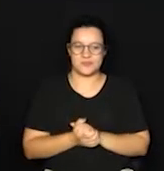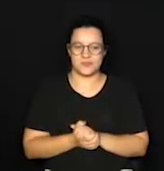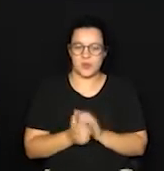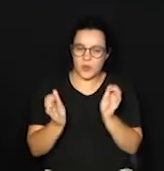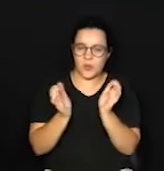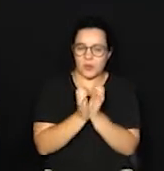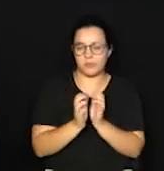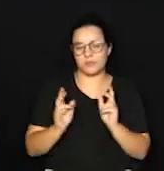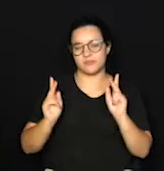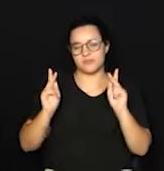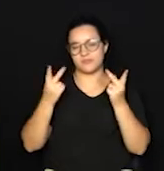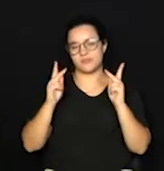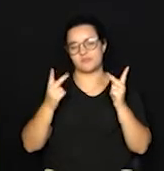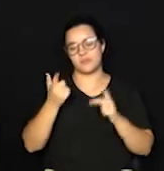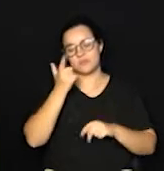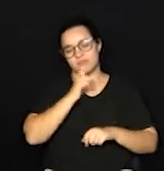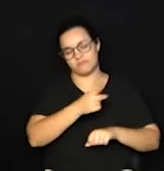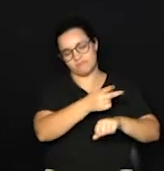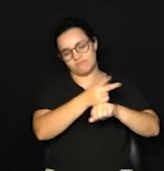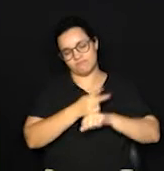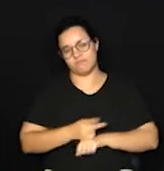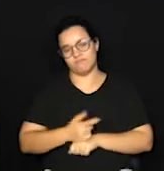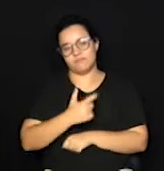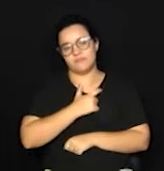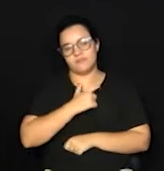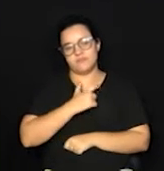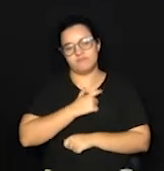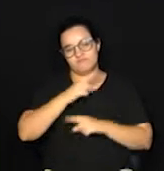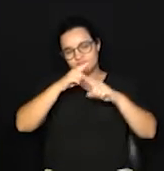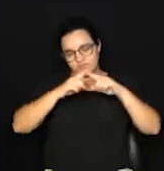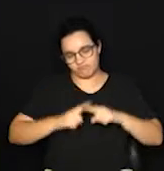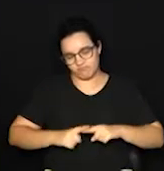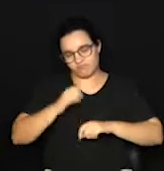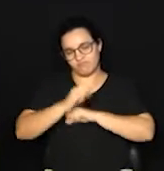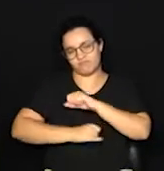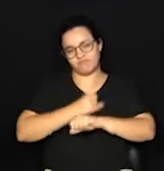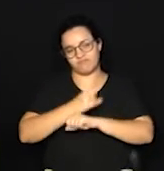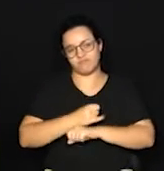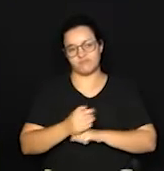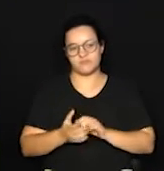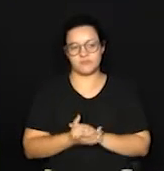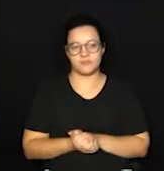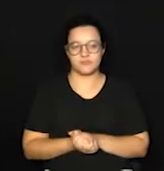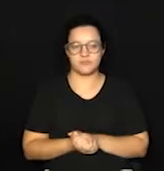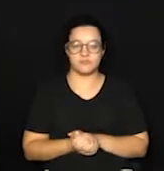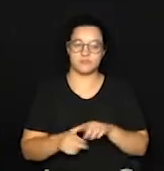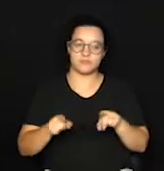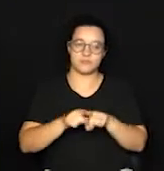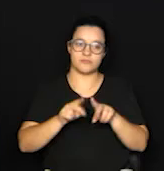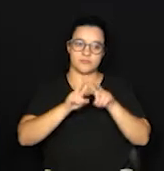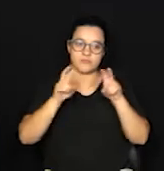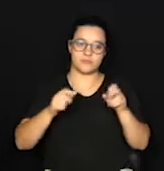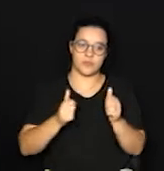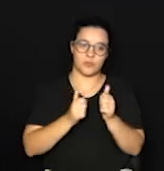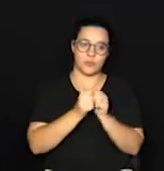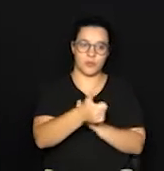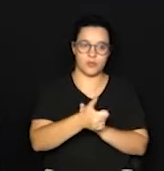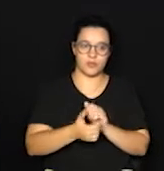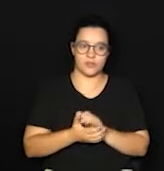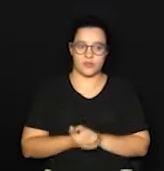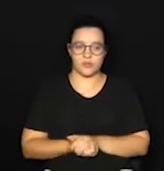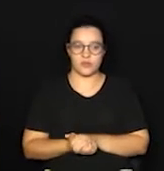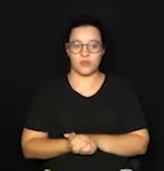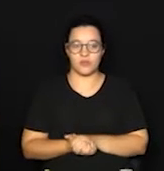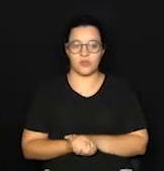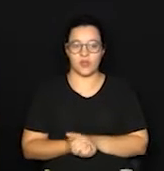ginástica conquistando prêmio, realizando o torneio online, muito bacana. E por falar em esporte, Mirna Abreu, vou atualizar agora aqui um